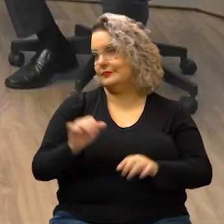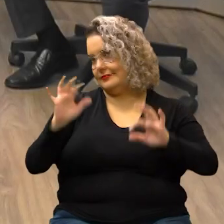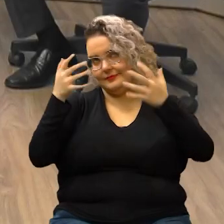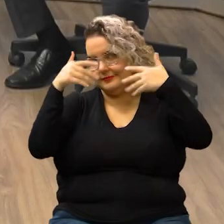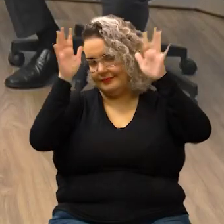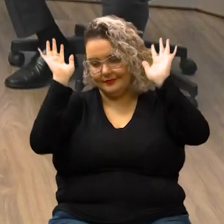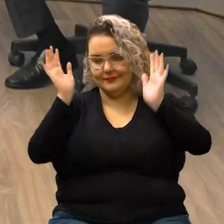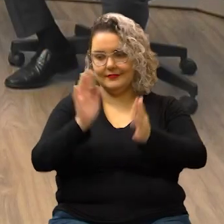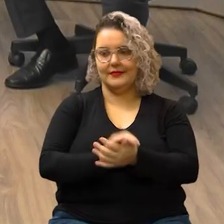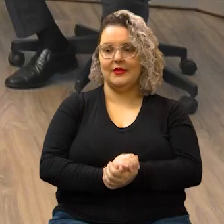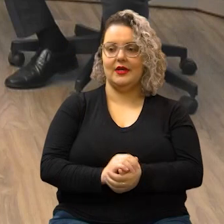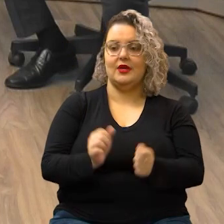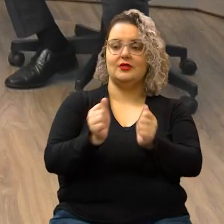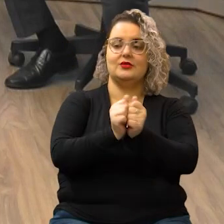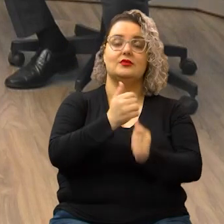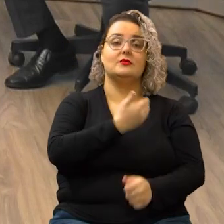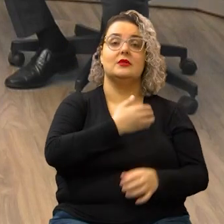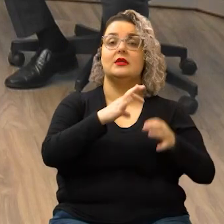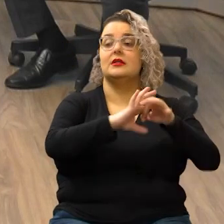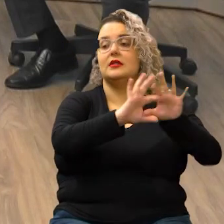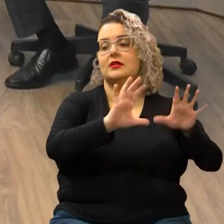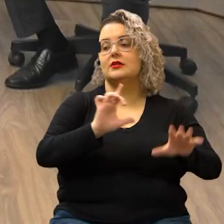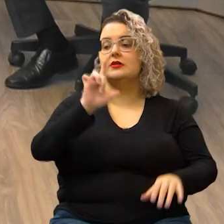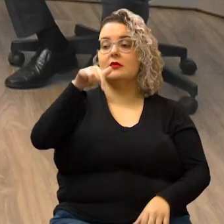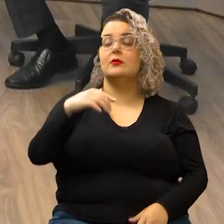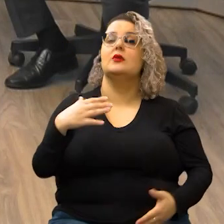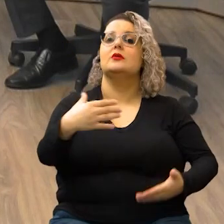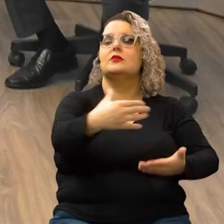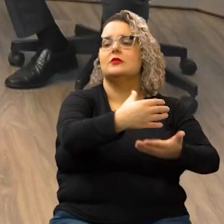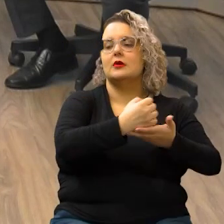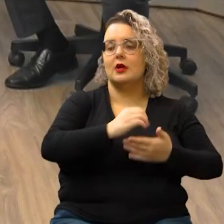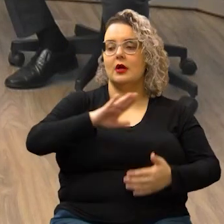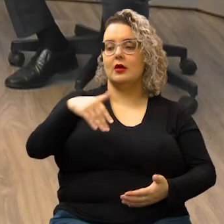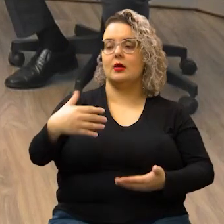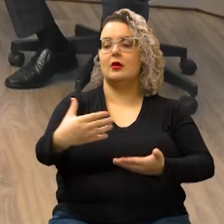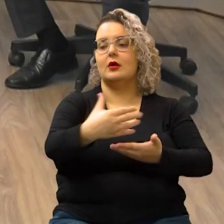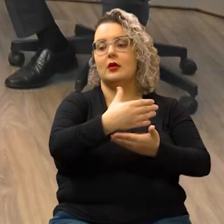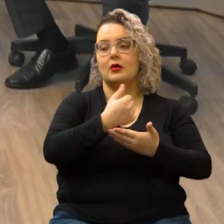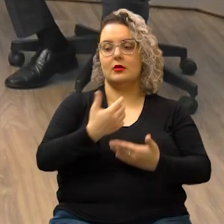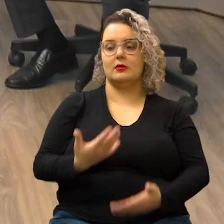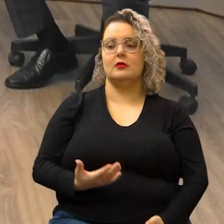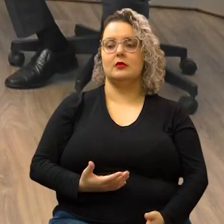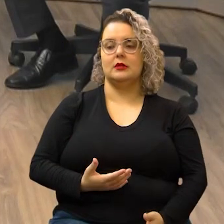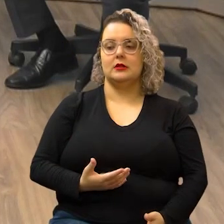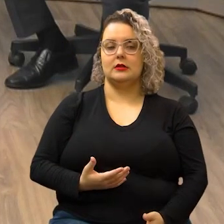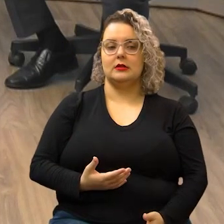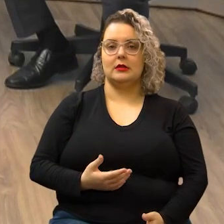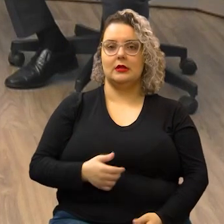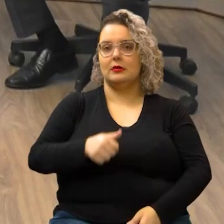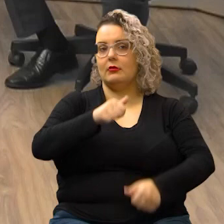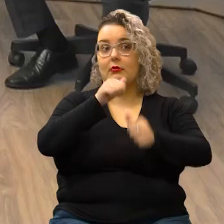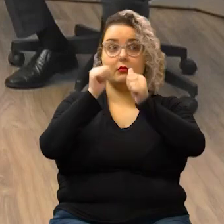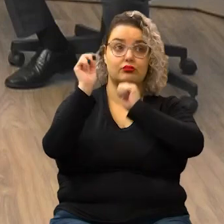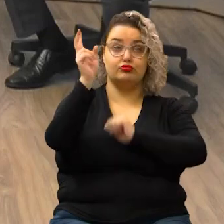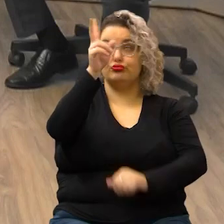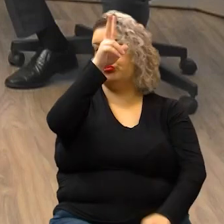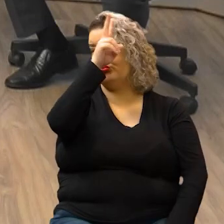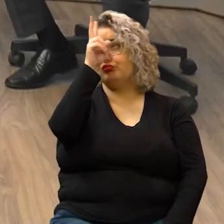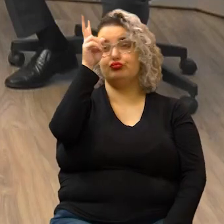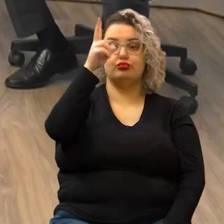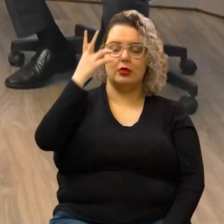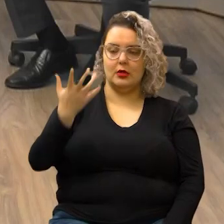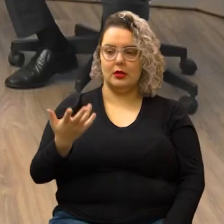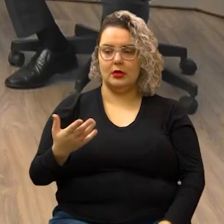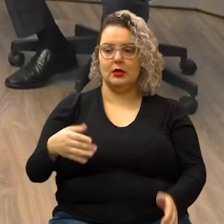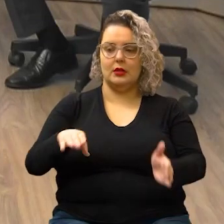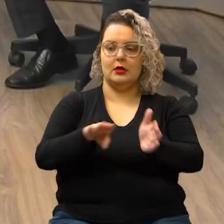aí e tal, foi com as amiguinhas, deixei e fui buscar depois. Quando eu fui buscá-la, ela estava bêbada. Aí